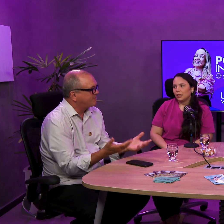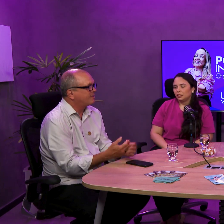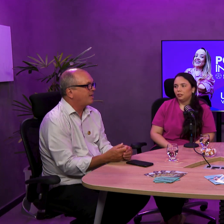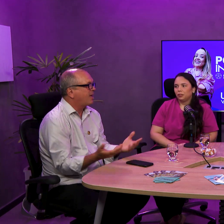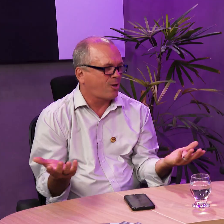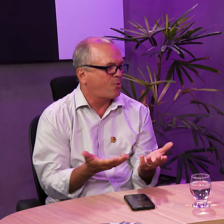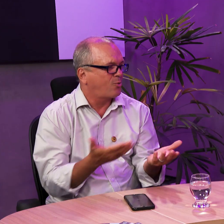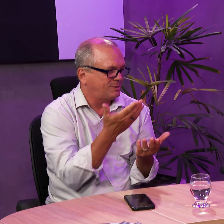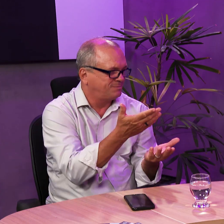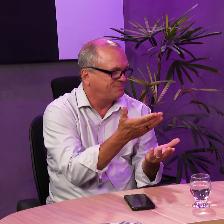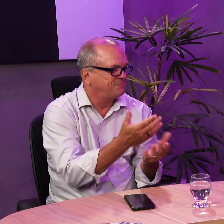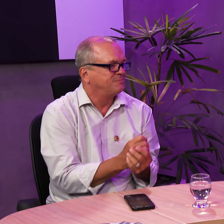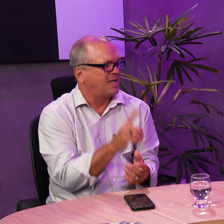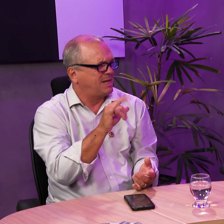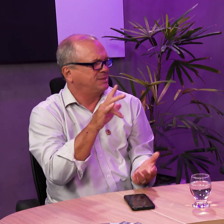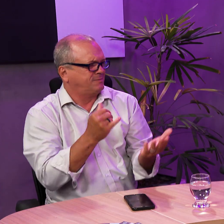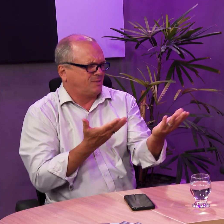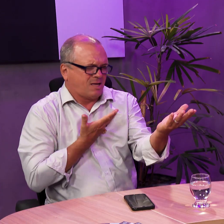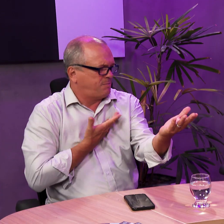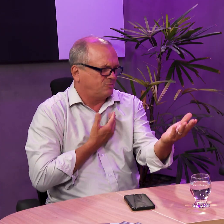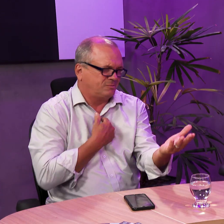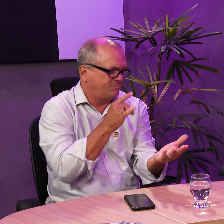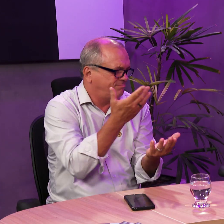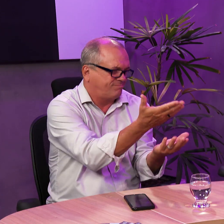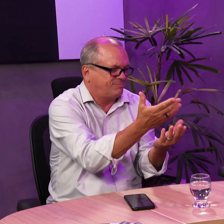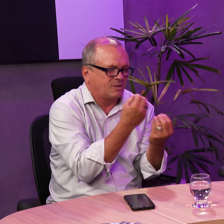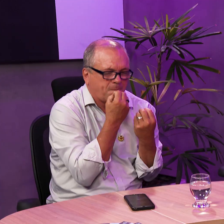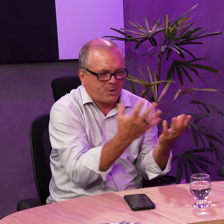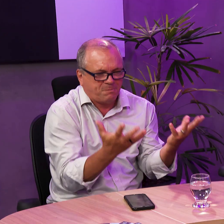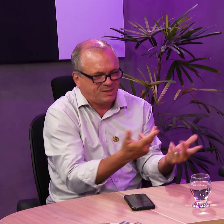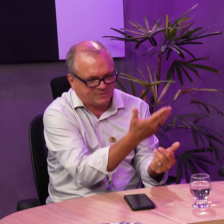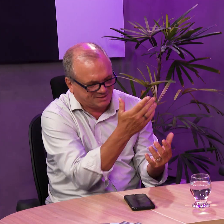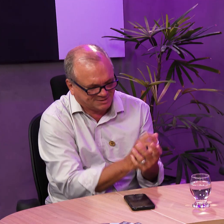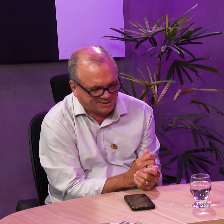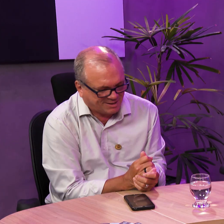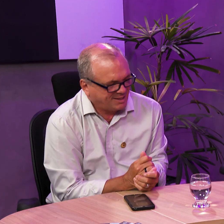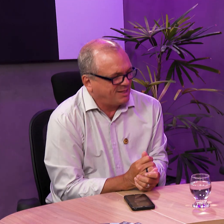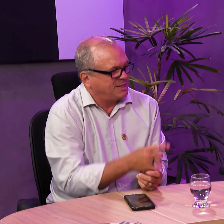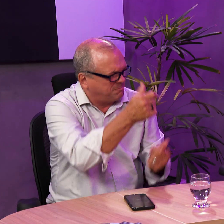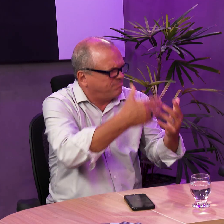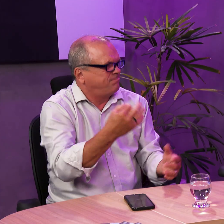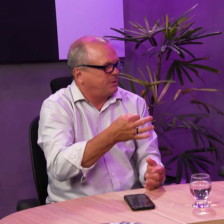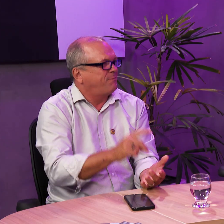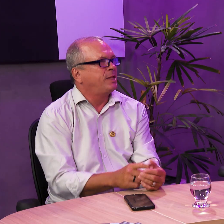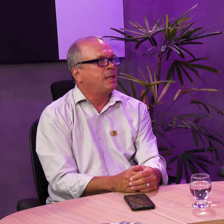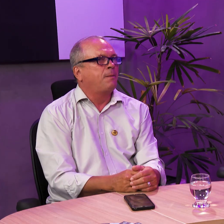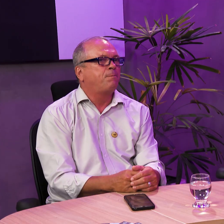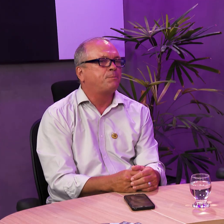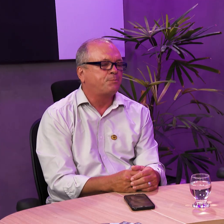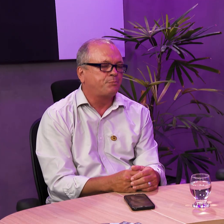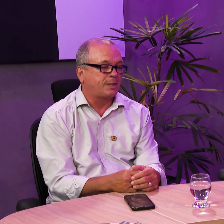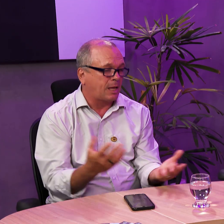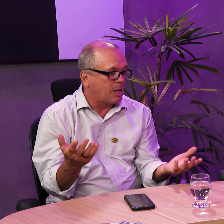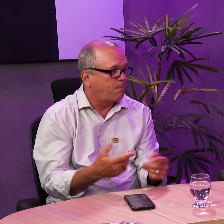É verdade, Livinha. Isso que você fala é um fato, né? Então, aproveito para ressaltar que você também, né,